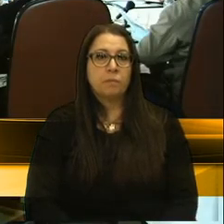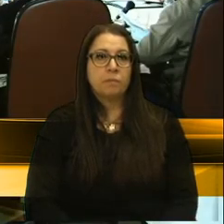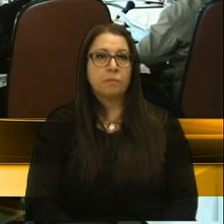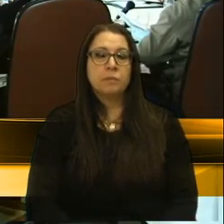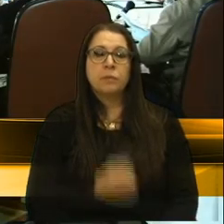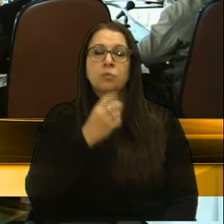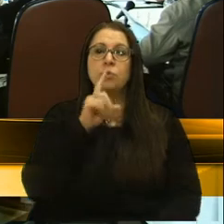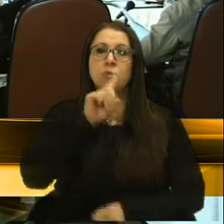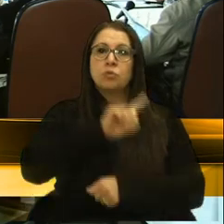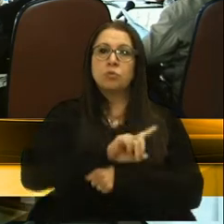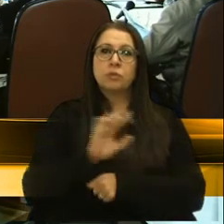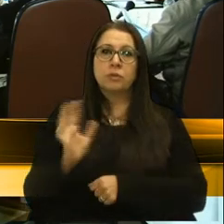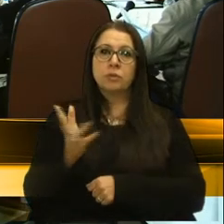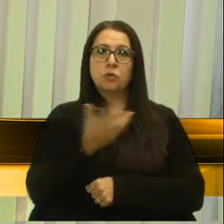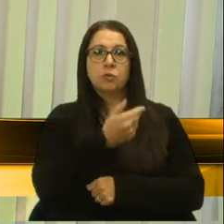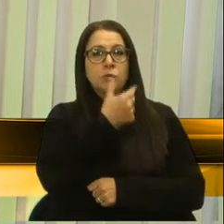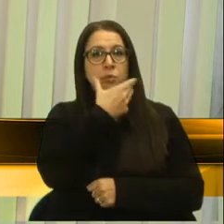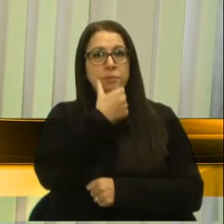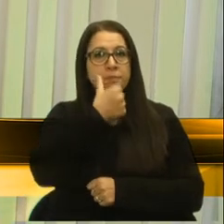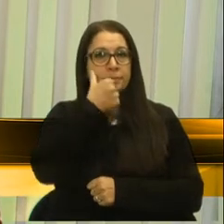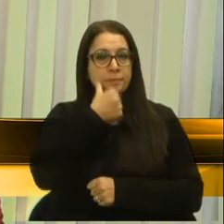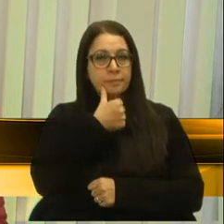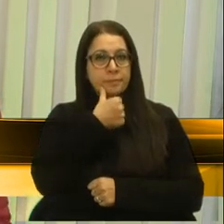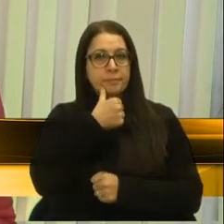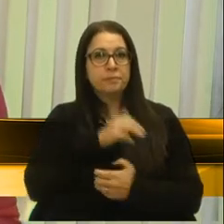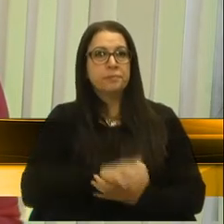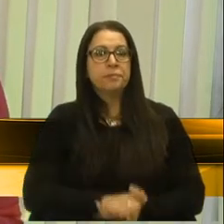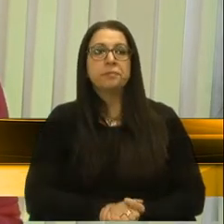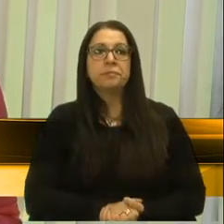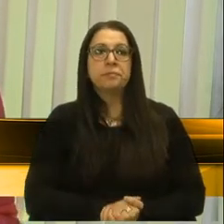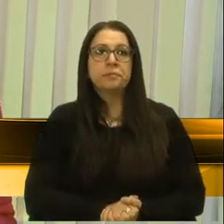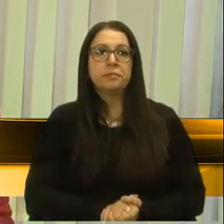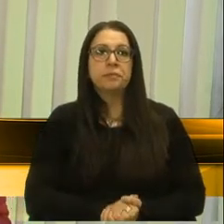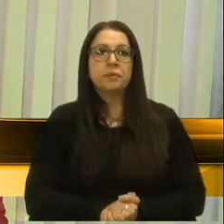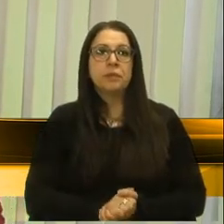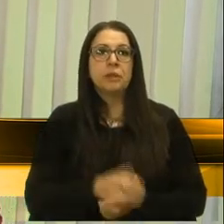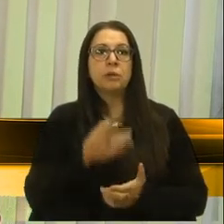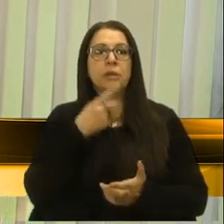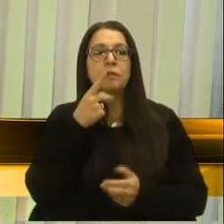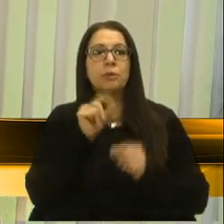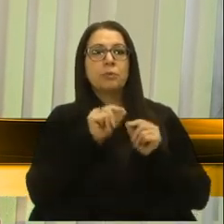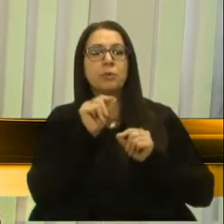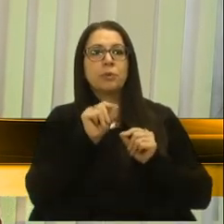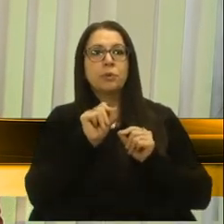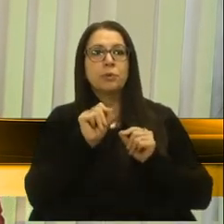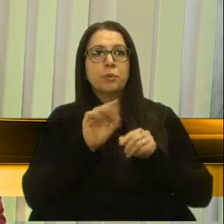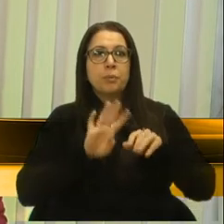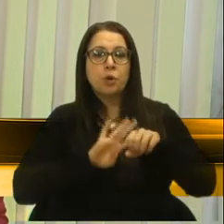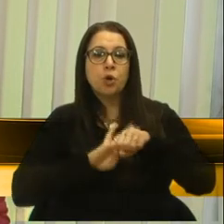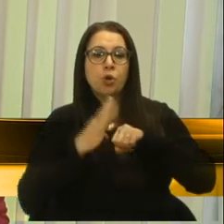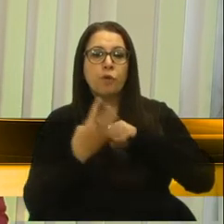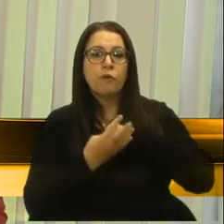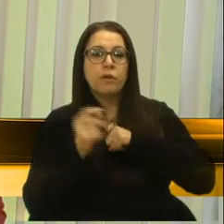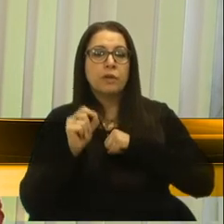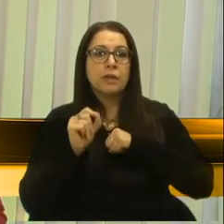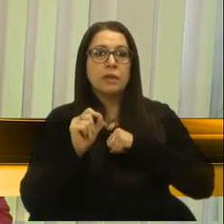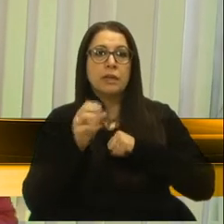Bom dia a todos e todas. Eu quero falar um pouco sobre a situação do Covid em Caxias,